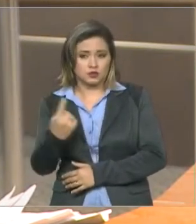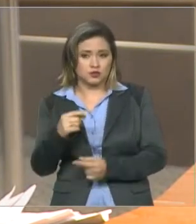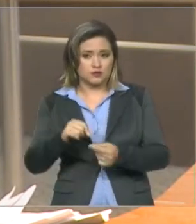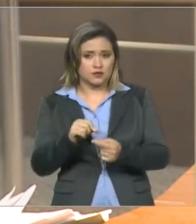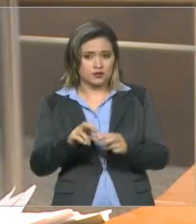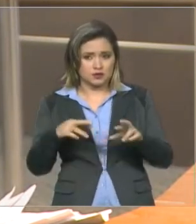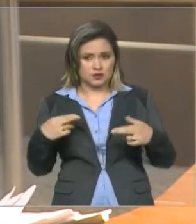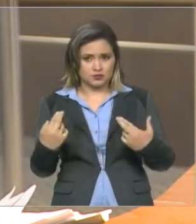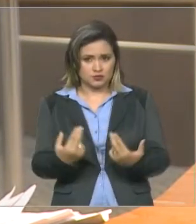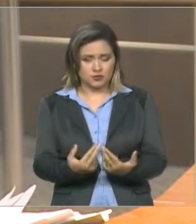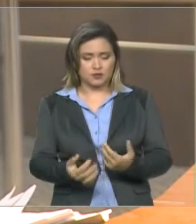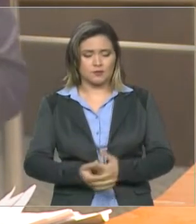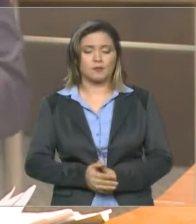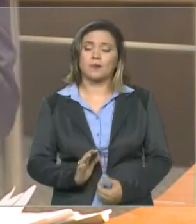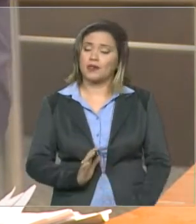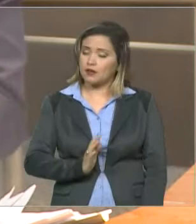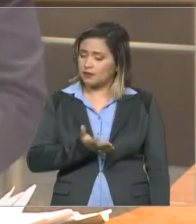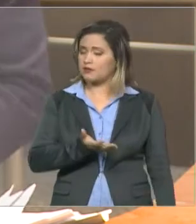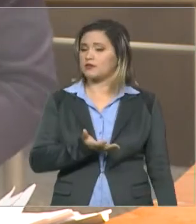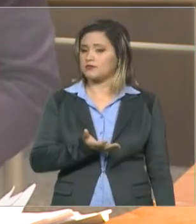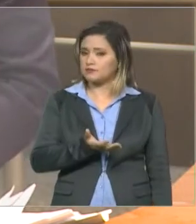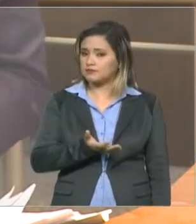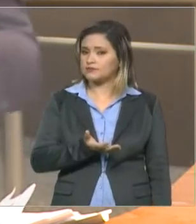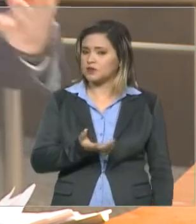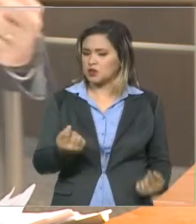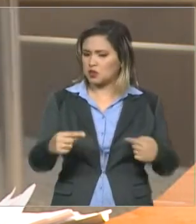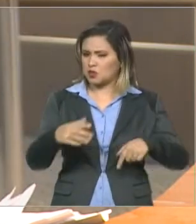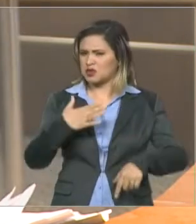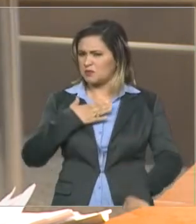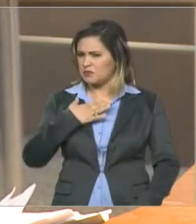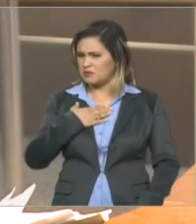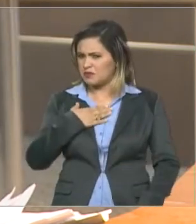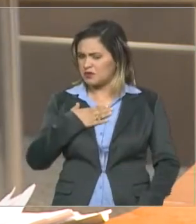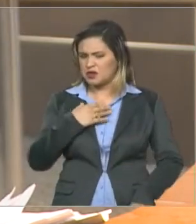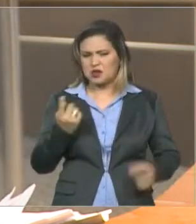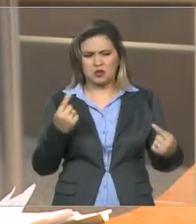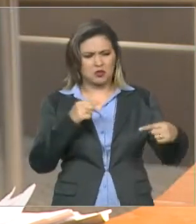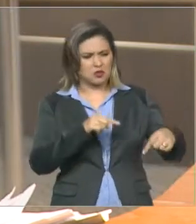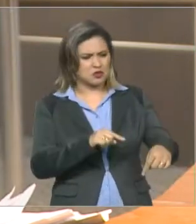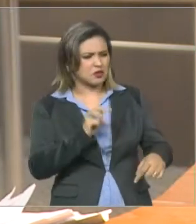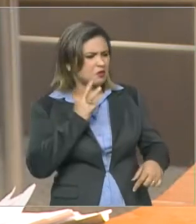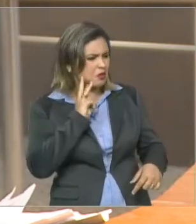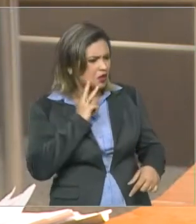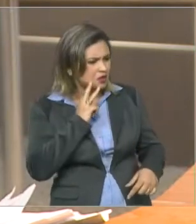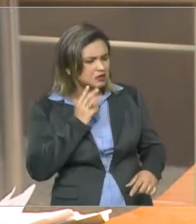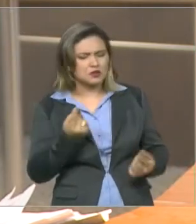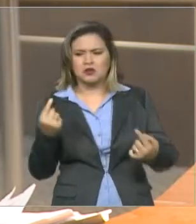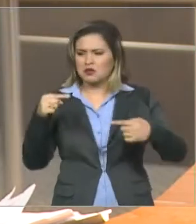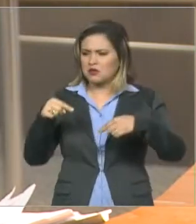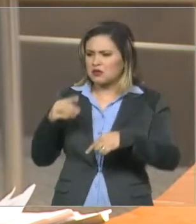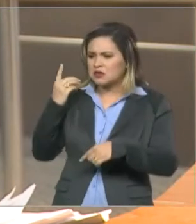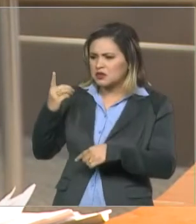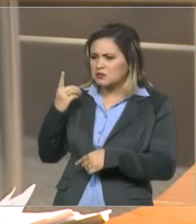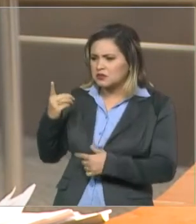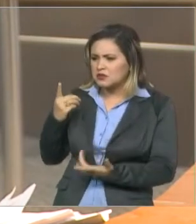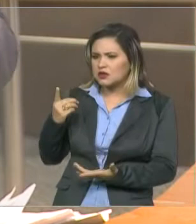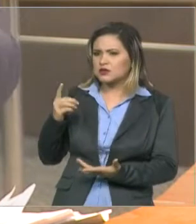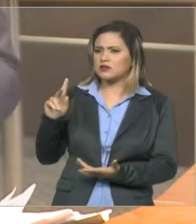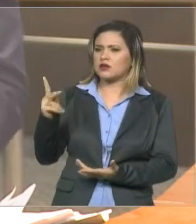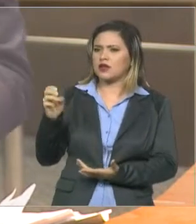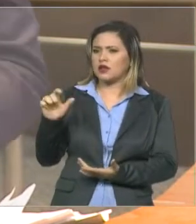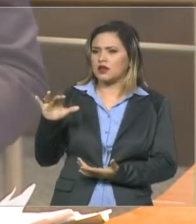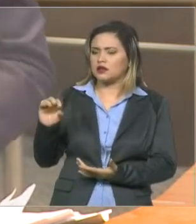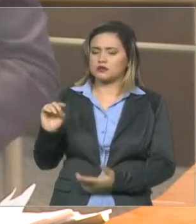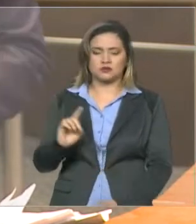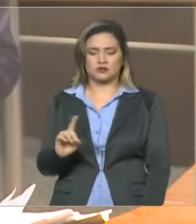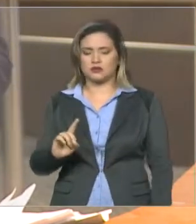deputado Adriano, não com o deputado Hélio, ou com o deputado Wellington, mas com a Comissão de Educação desta Casa, com a